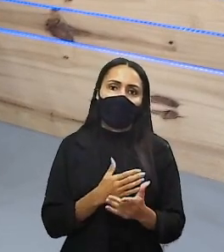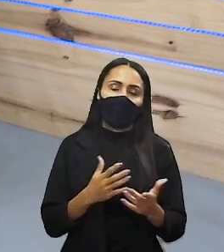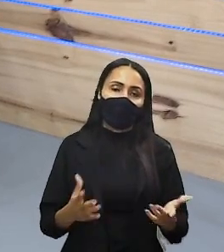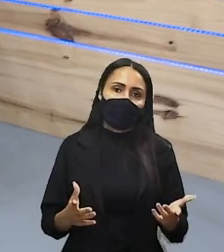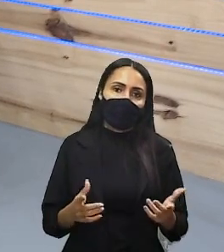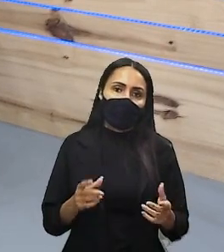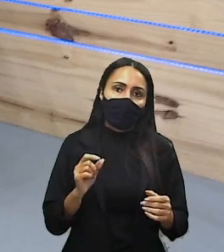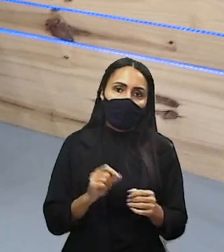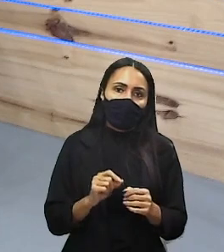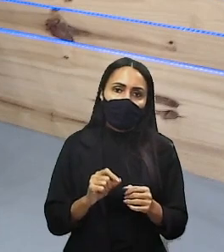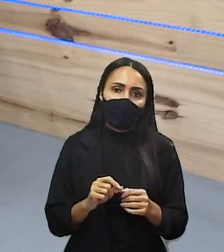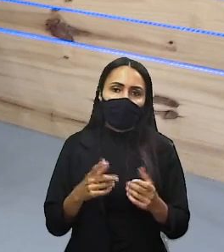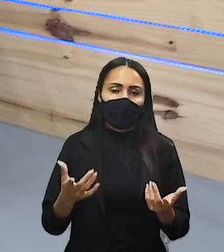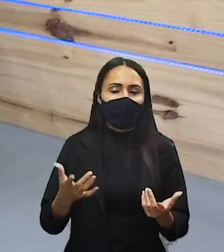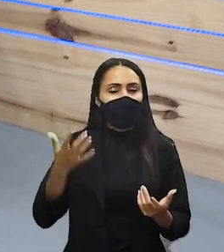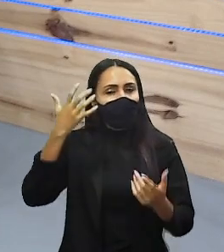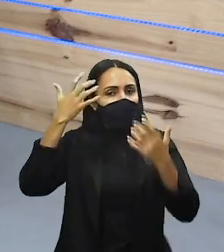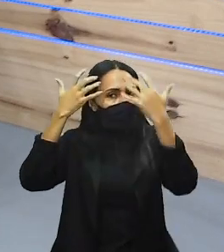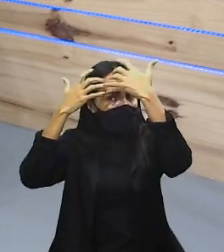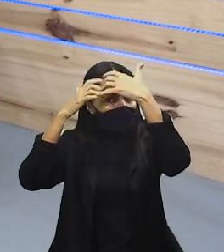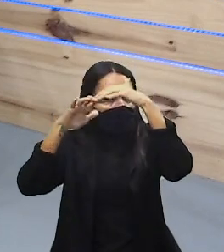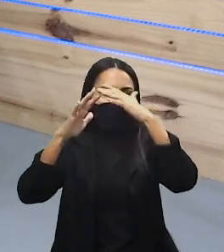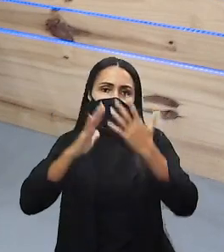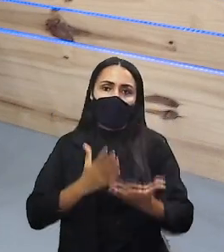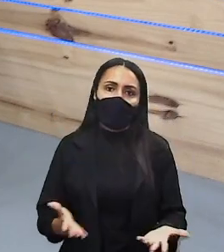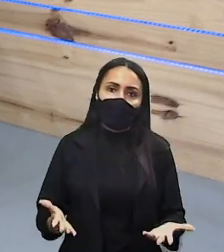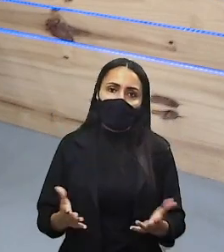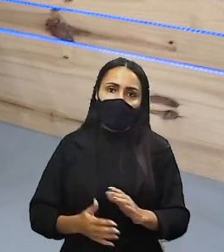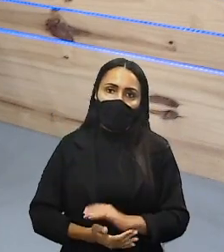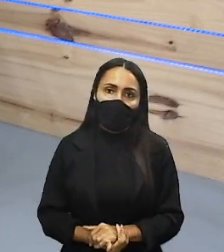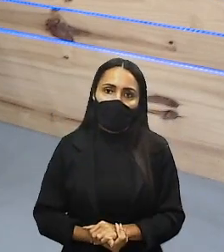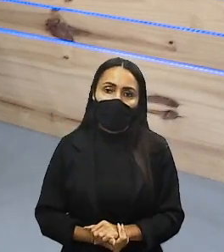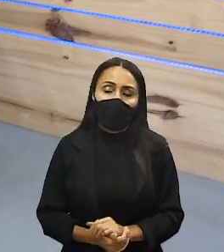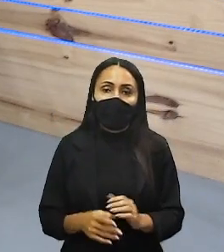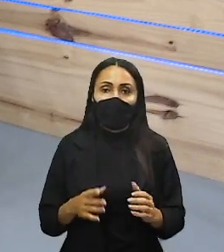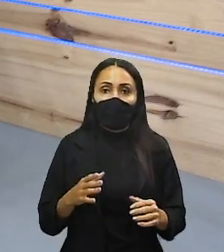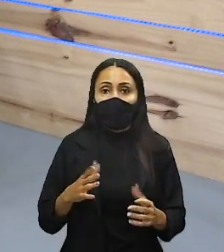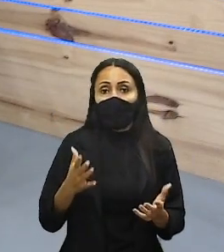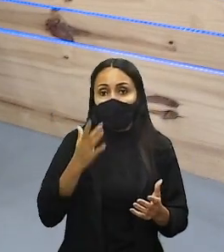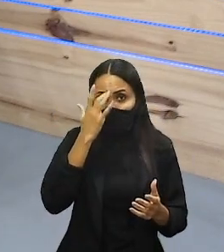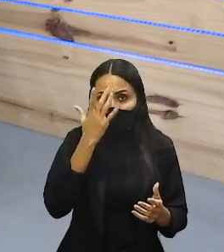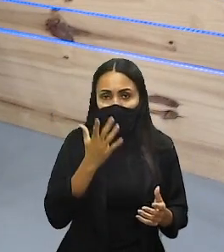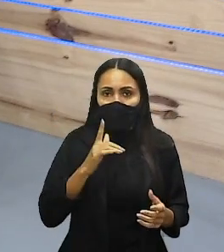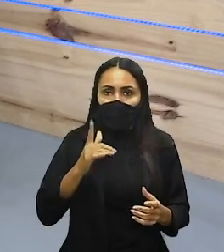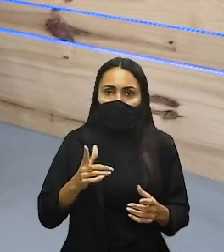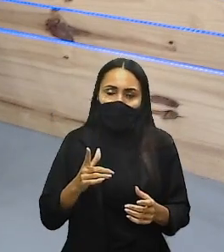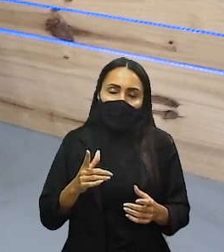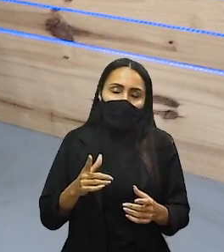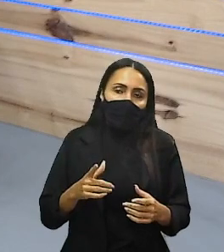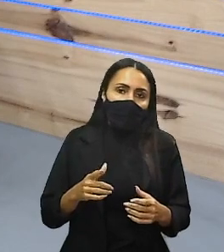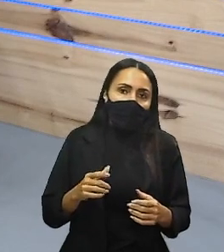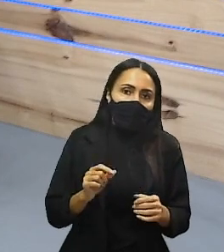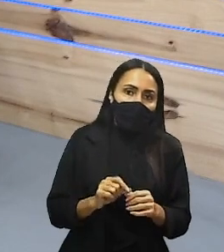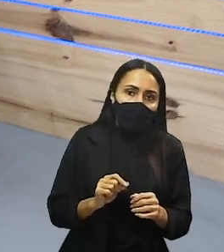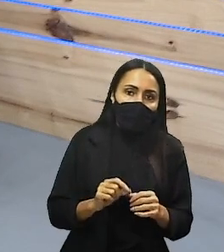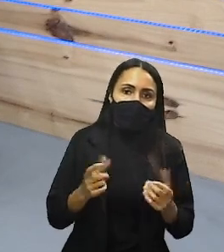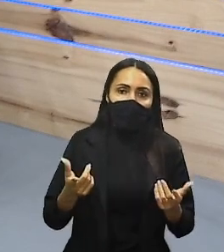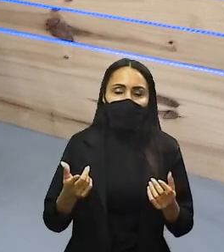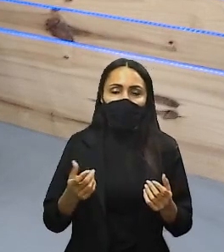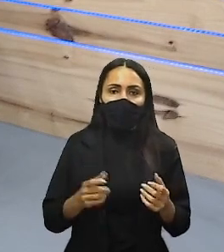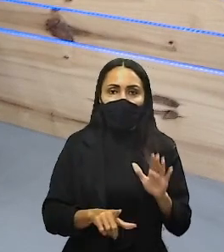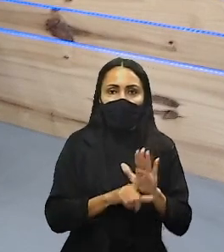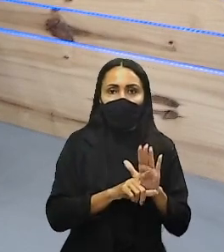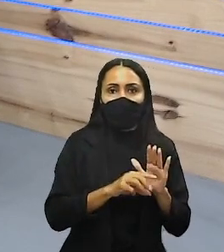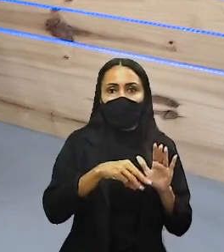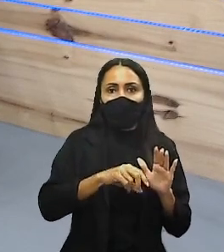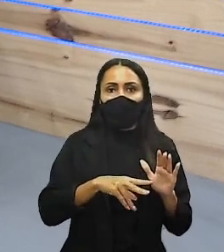esses exercícios de reflexão, né? De não ir. É muito fácil você reagir, né? Tem uma lei aí de Newton que